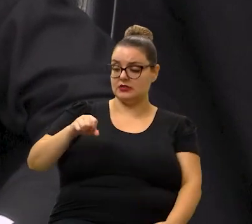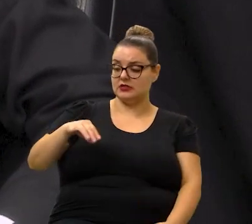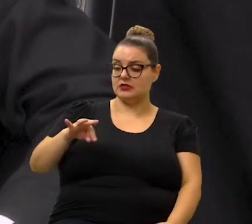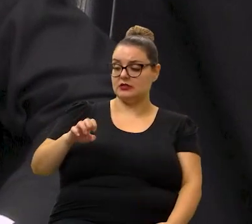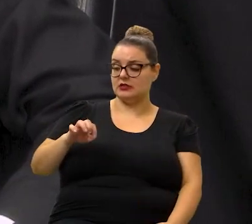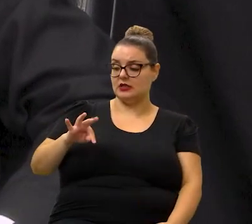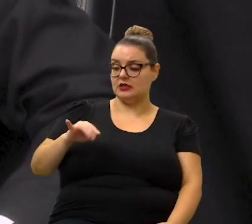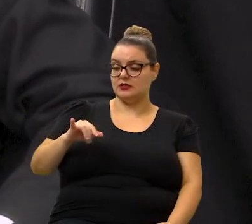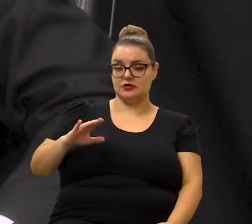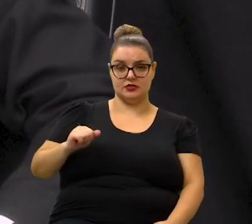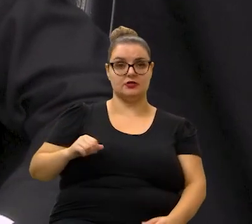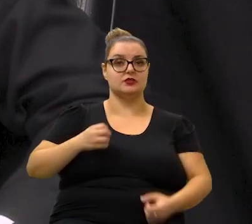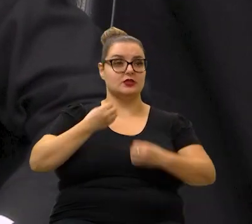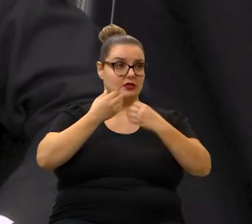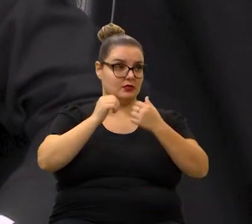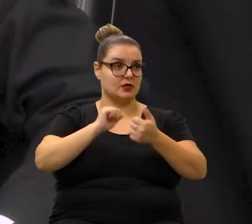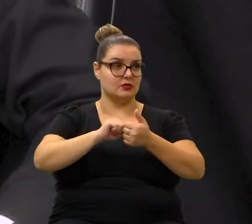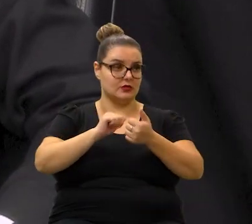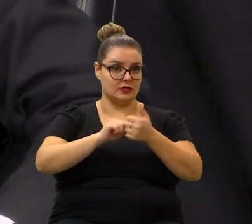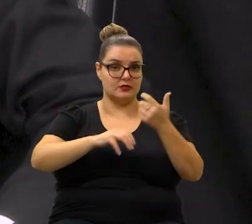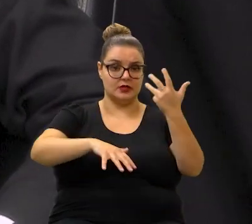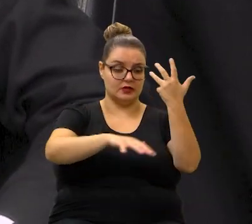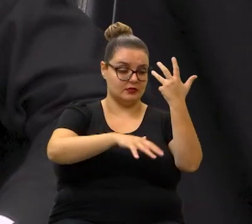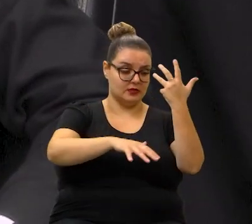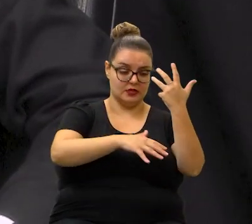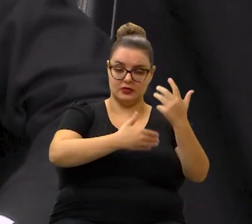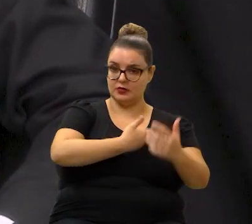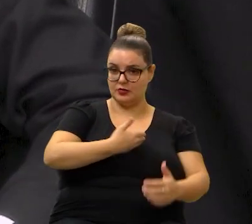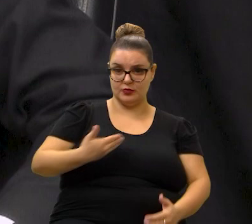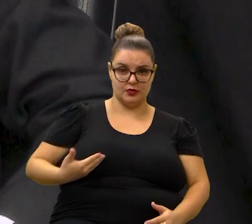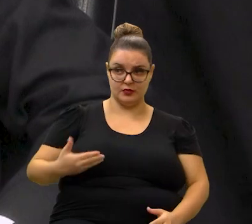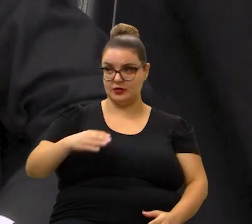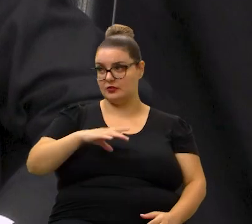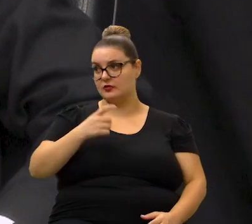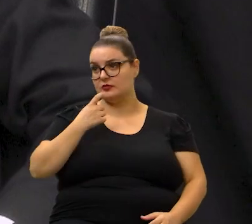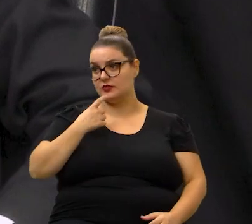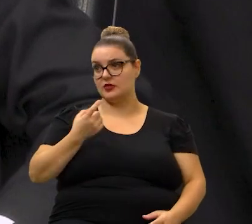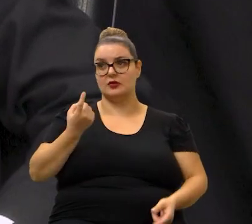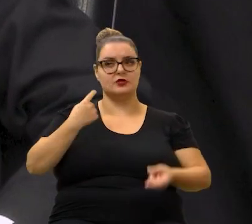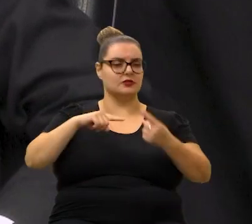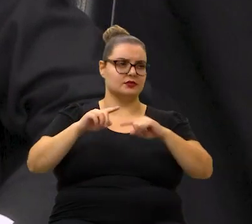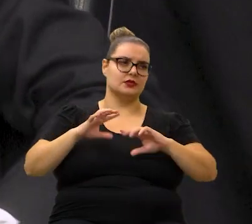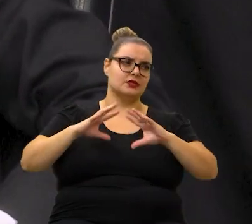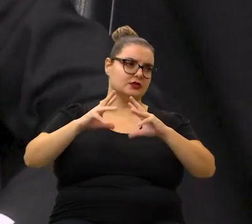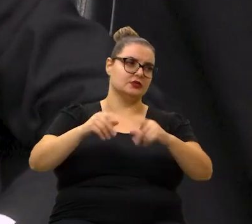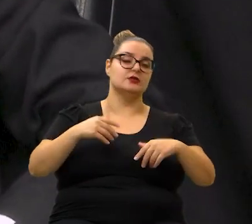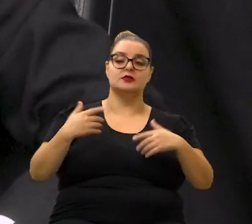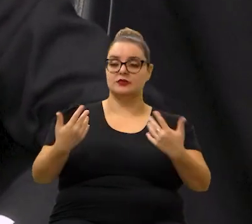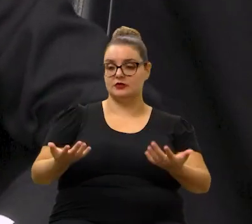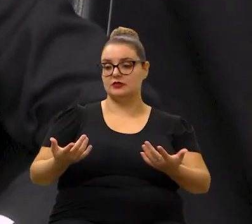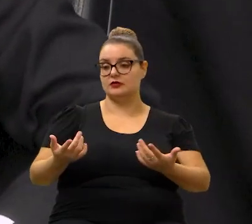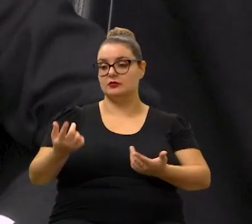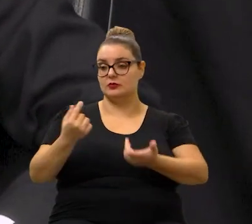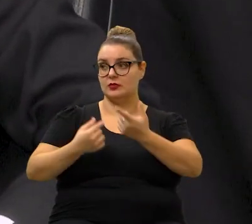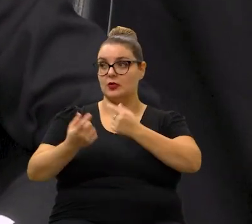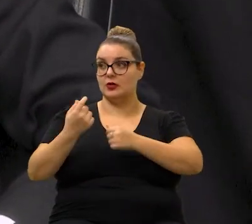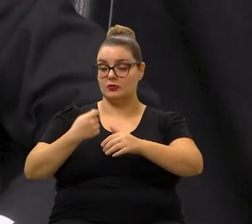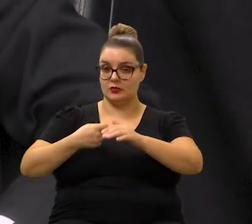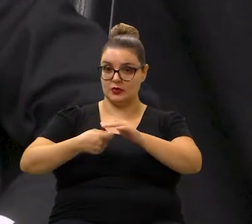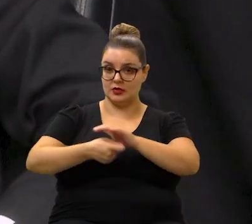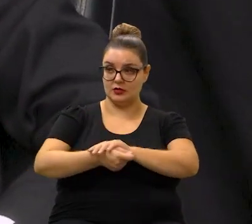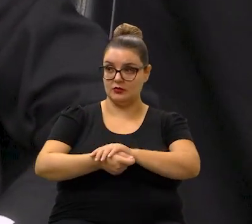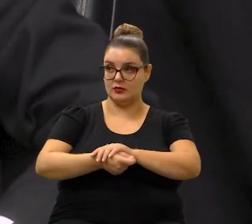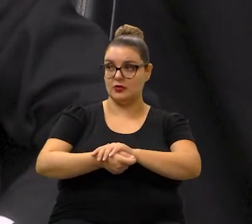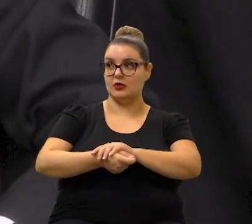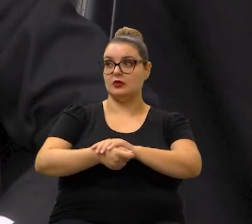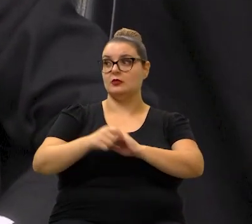boa qualidade agora nas praças públicas de Campinas Então isso é um sucesso total então eu destinei uma Emenda para